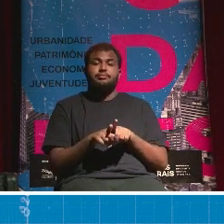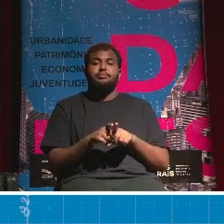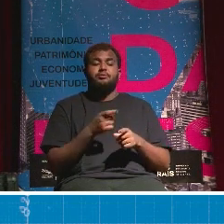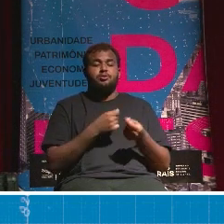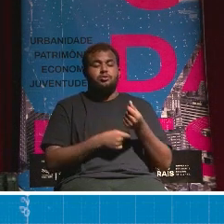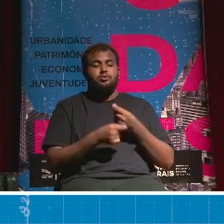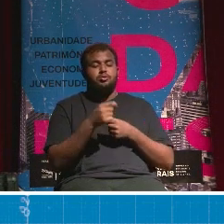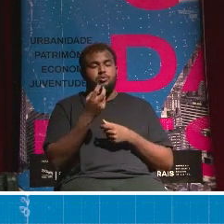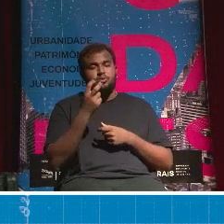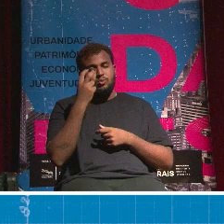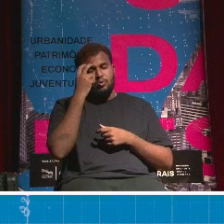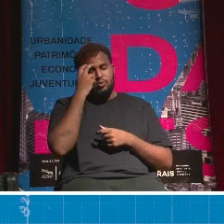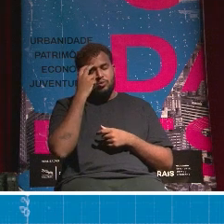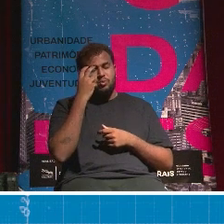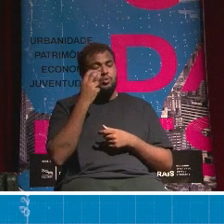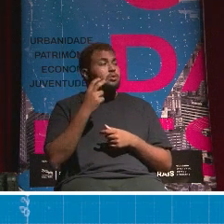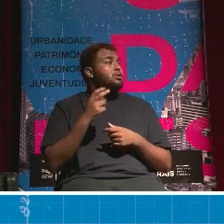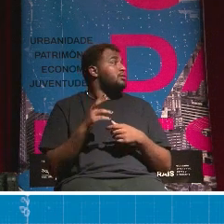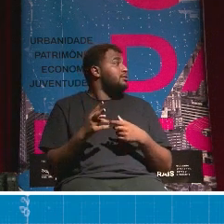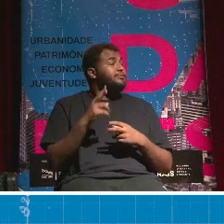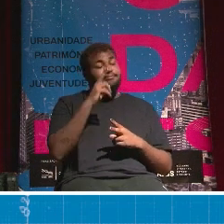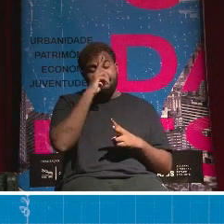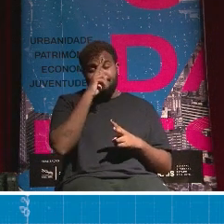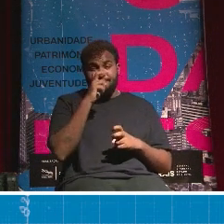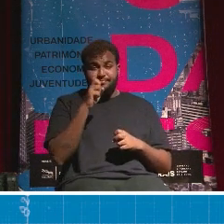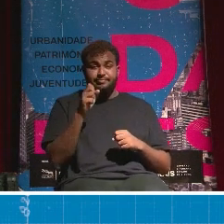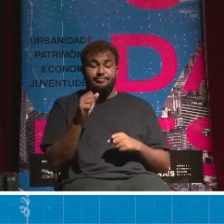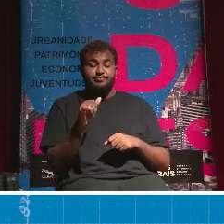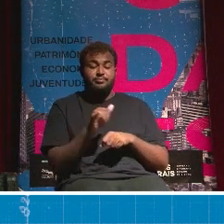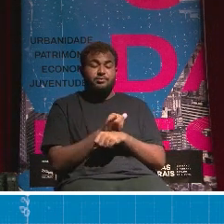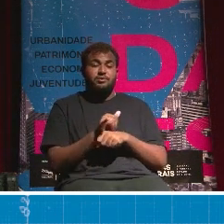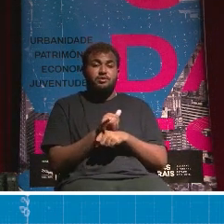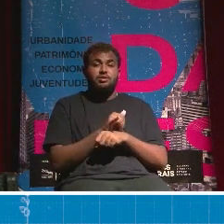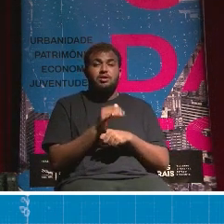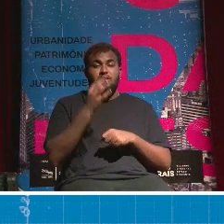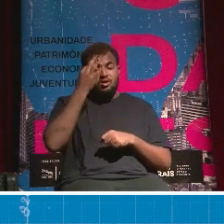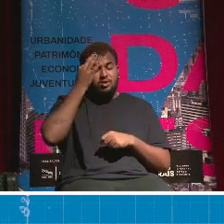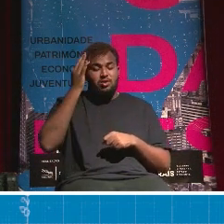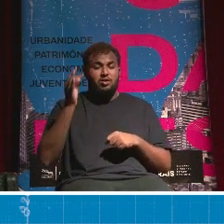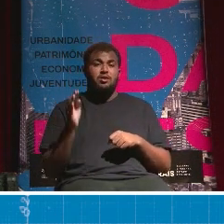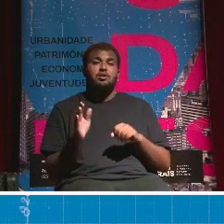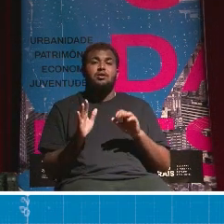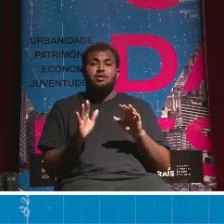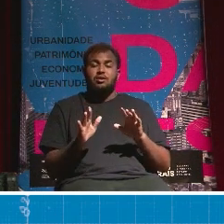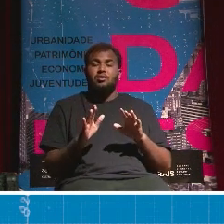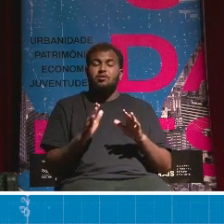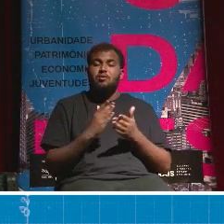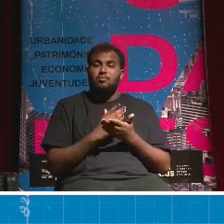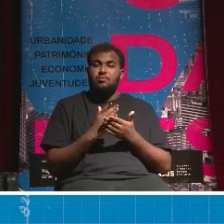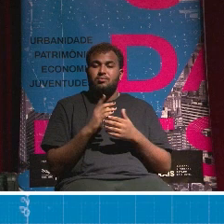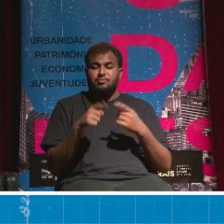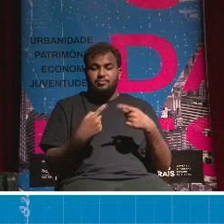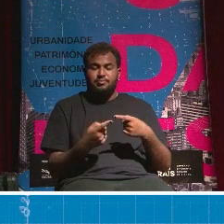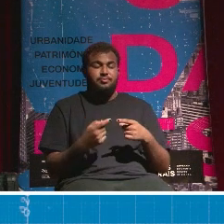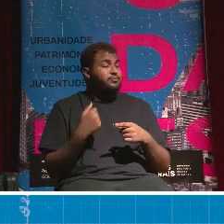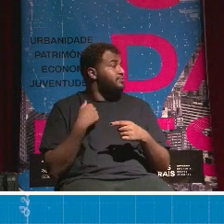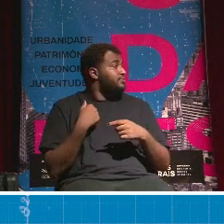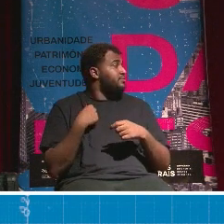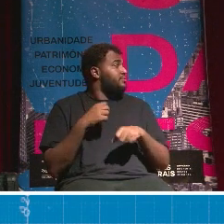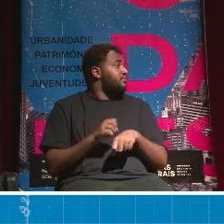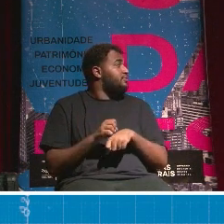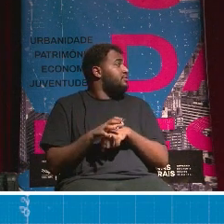nessa economia criativa. Esse esforço, essa articulação teórica, pessoal, ainda ela está por vir. Né? Eu estou lançando aqui